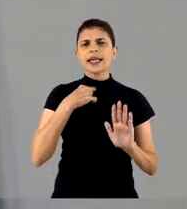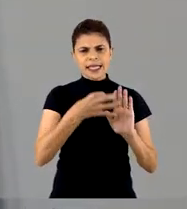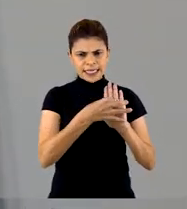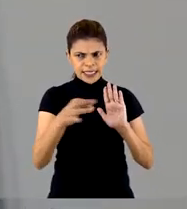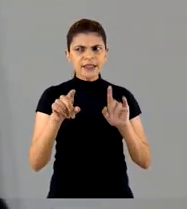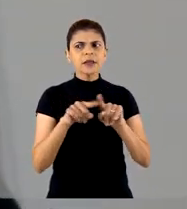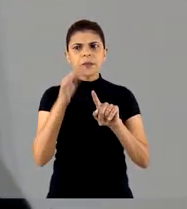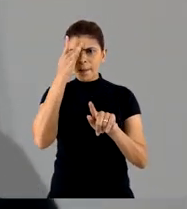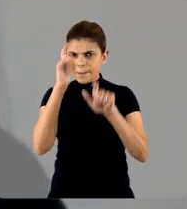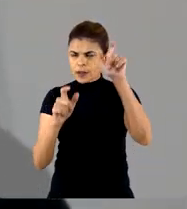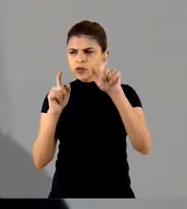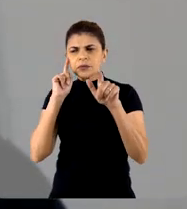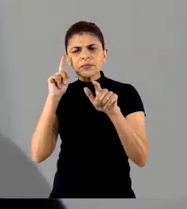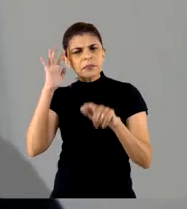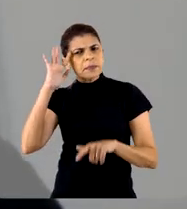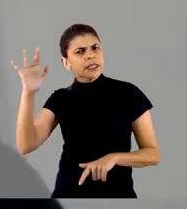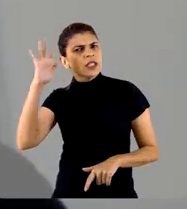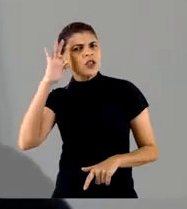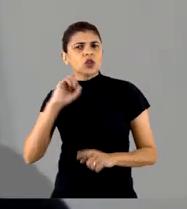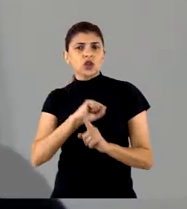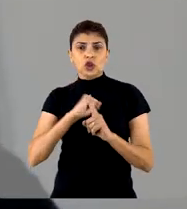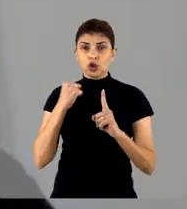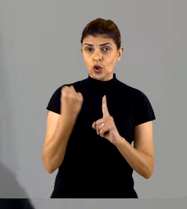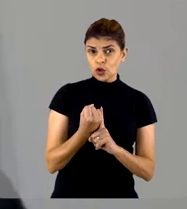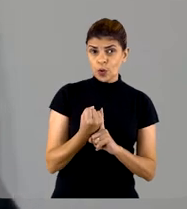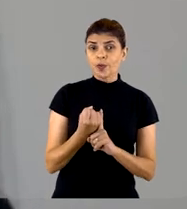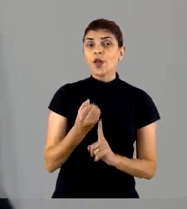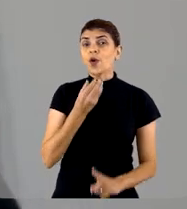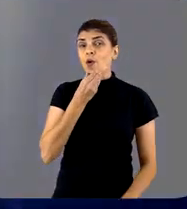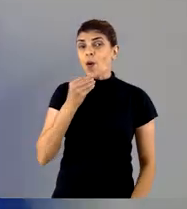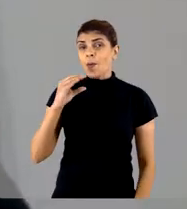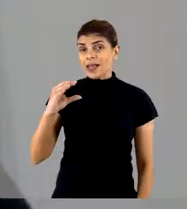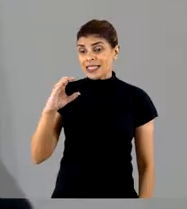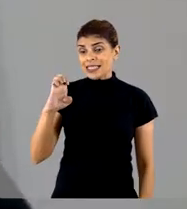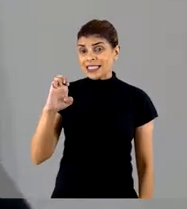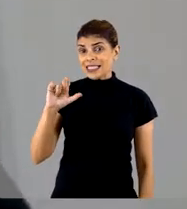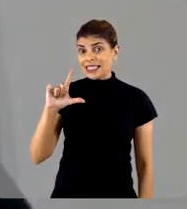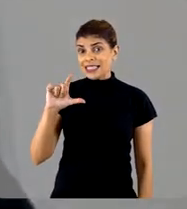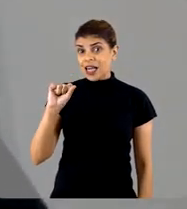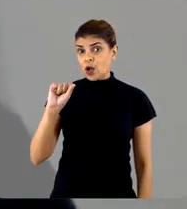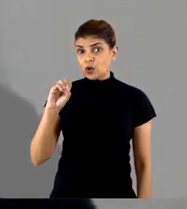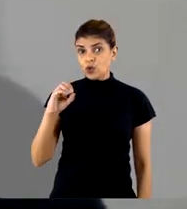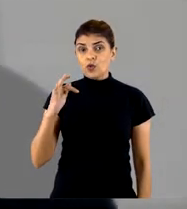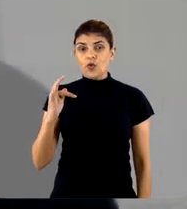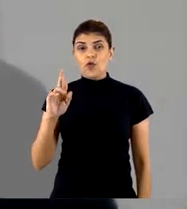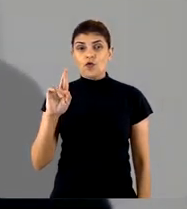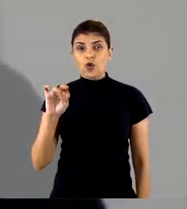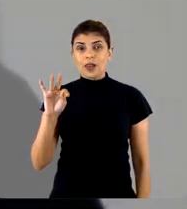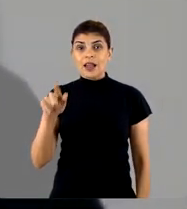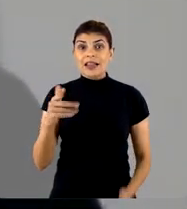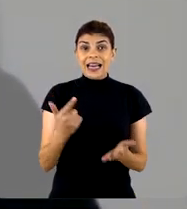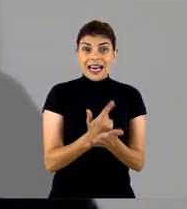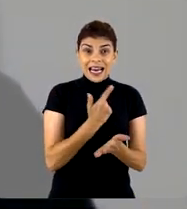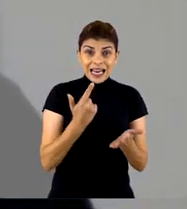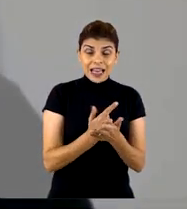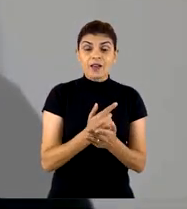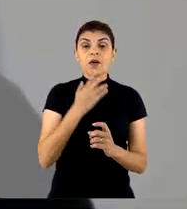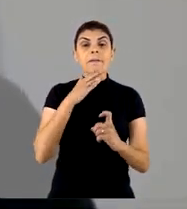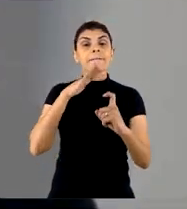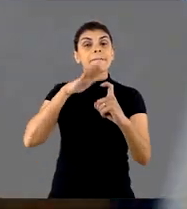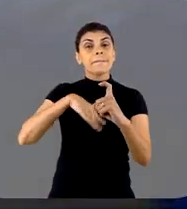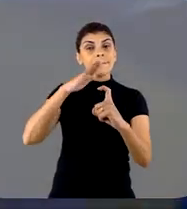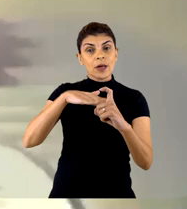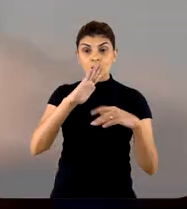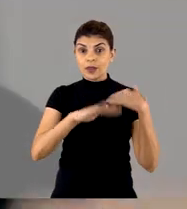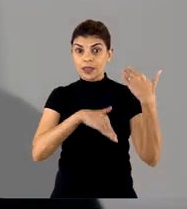a ter crítica dos pensadores sociais, né? Acho que um exemplo que eu tenho que dar para vocês é do Celso Furtado. Nesse livro, O Mito do